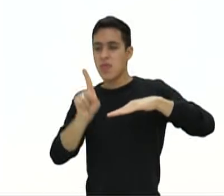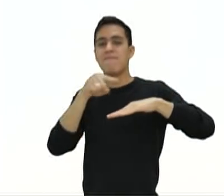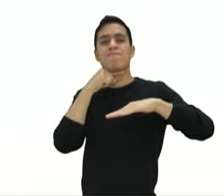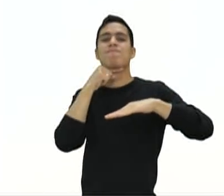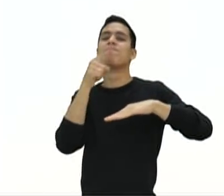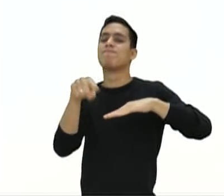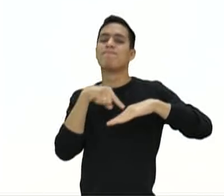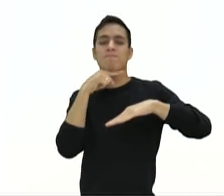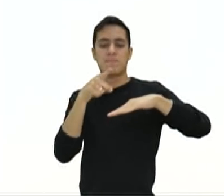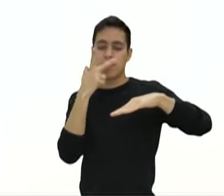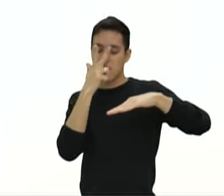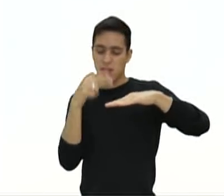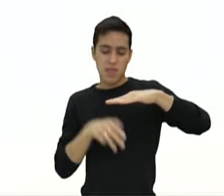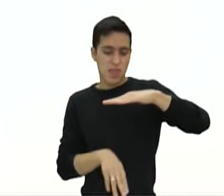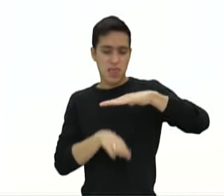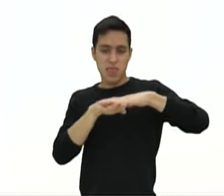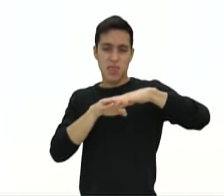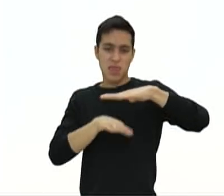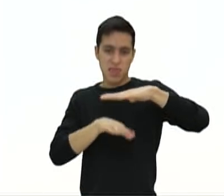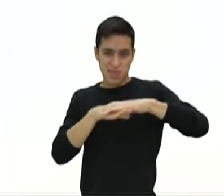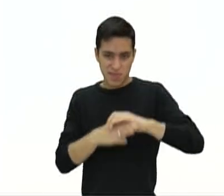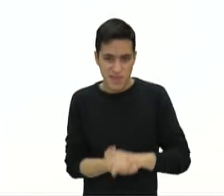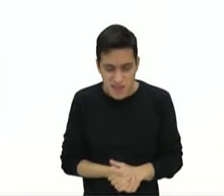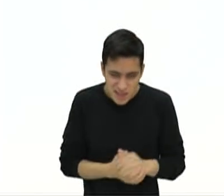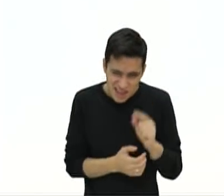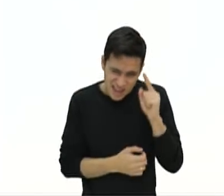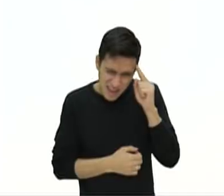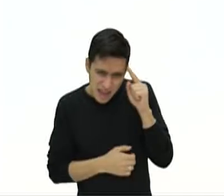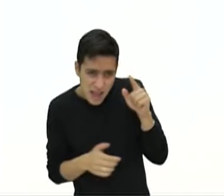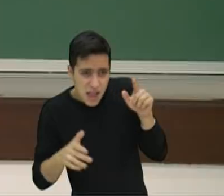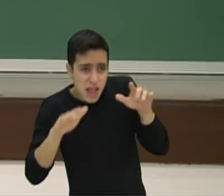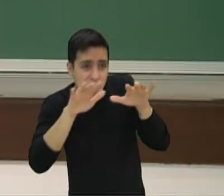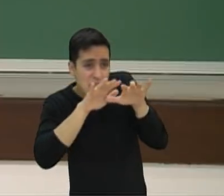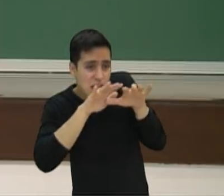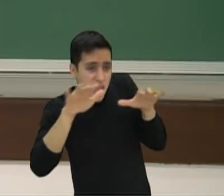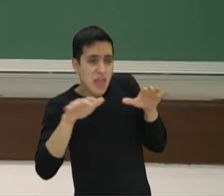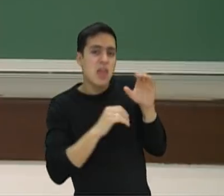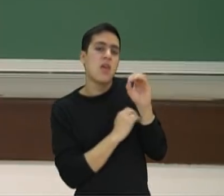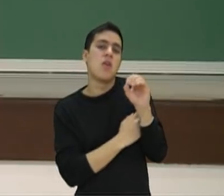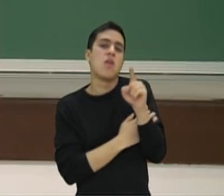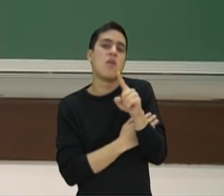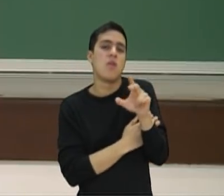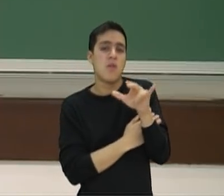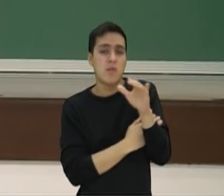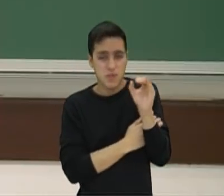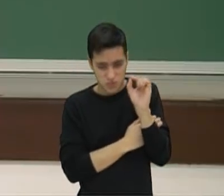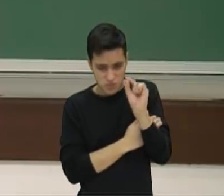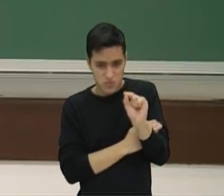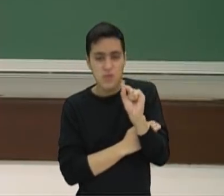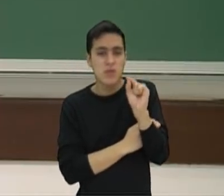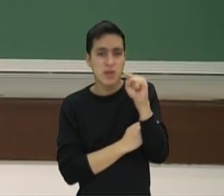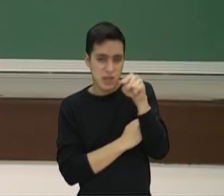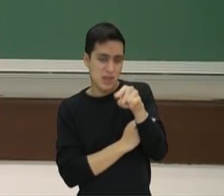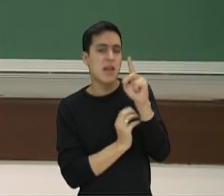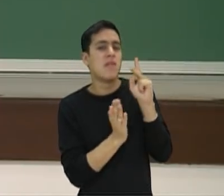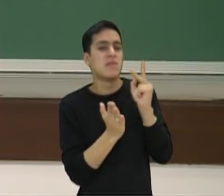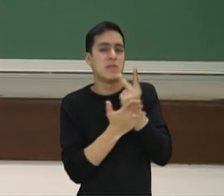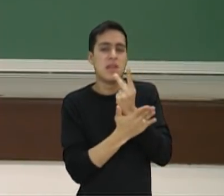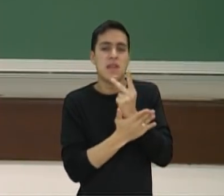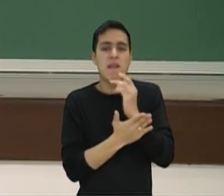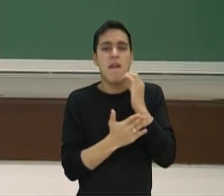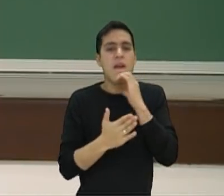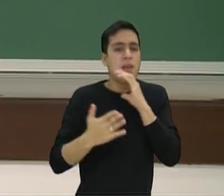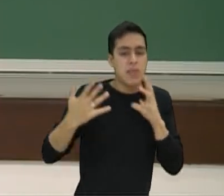Então lembrem ali camada de ozônio, que faz também com que aconteça o aquecimento global, daí a emissão